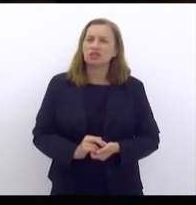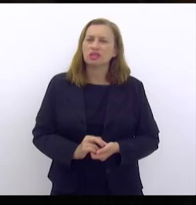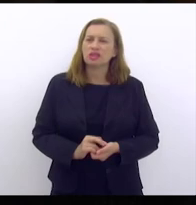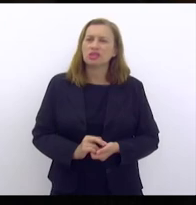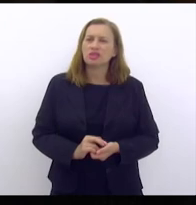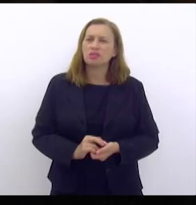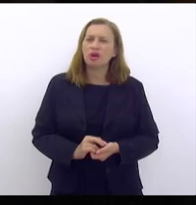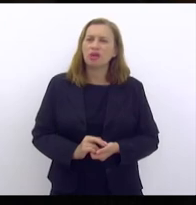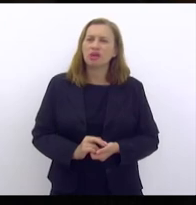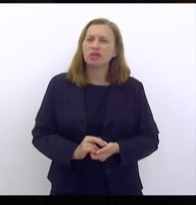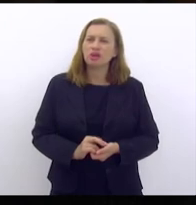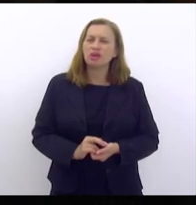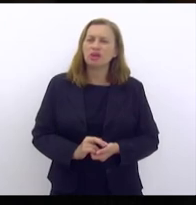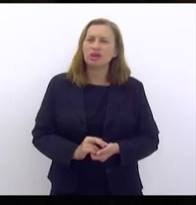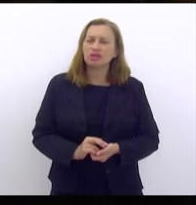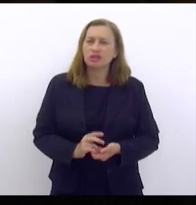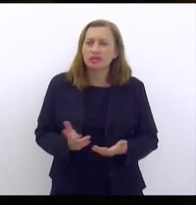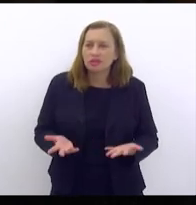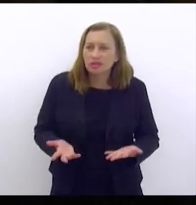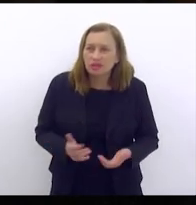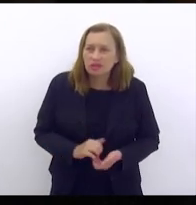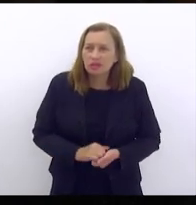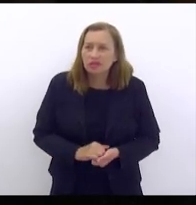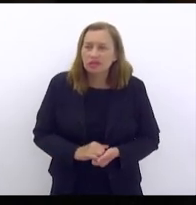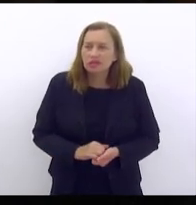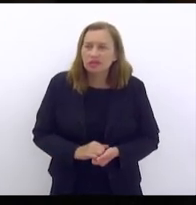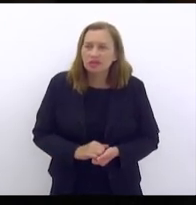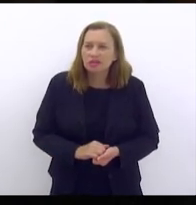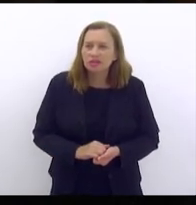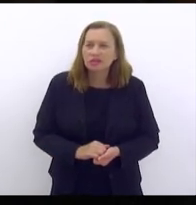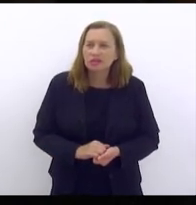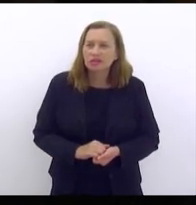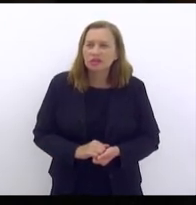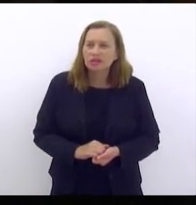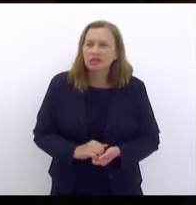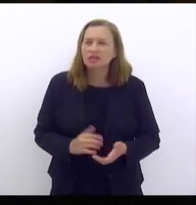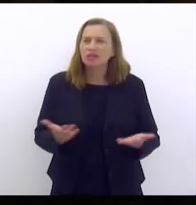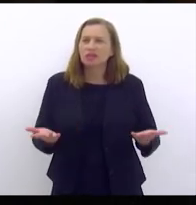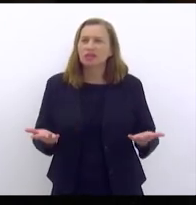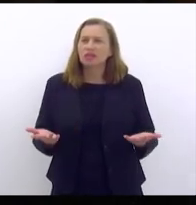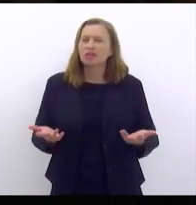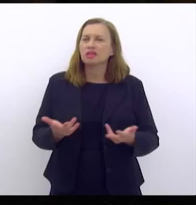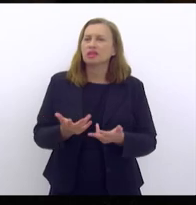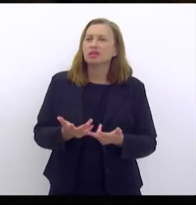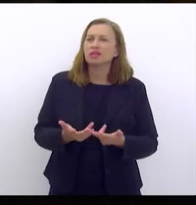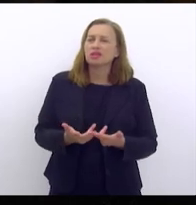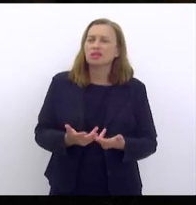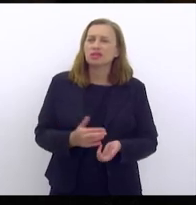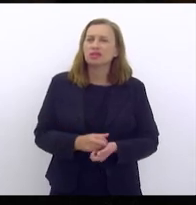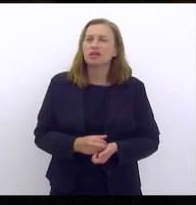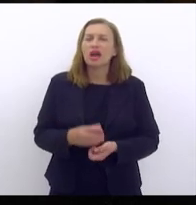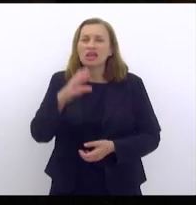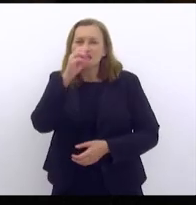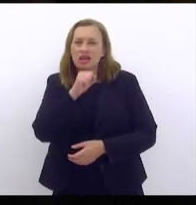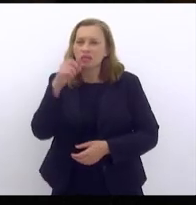semana, porque, em geral, tem os jogos da quarta e tem os jogos de sábado e domingo.